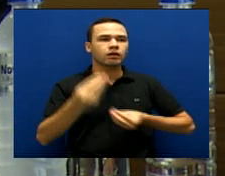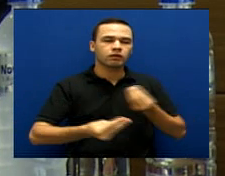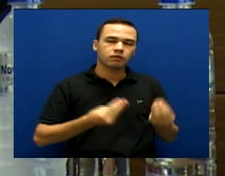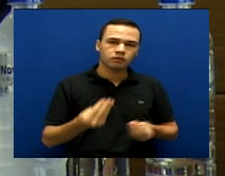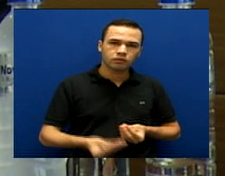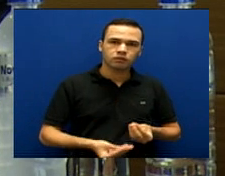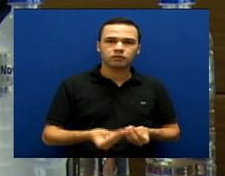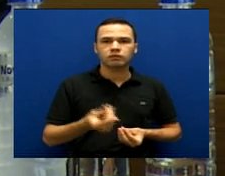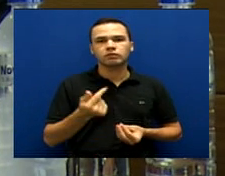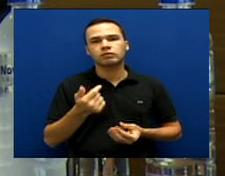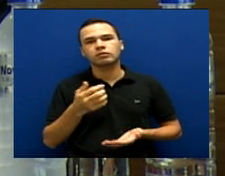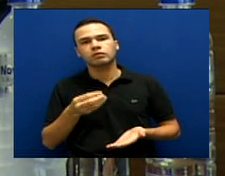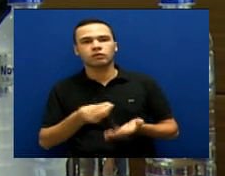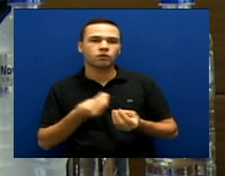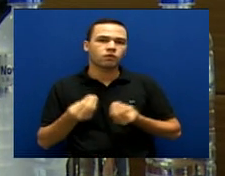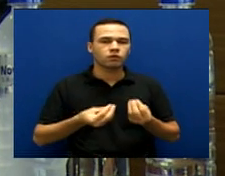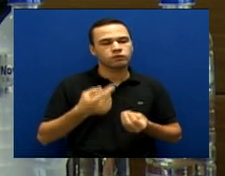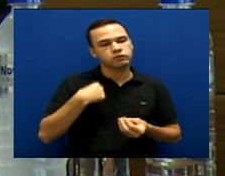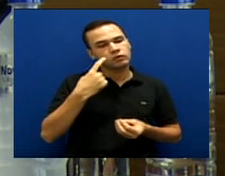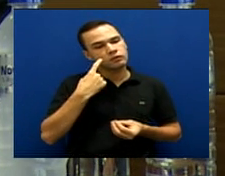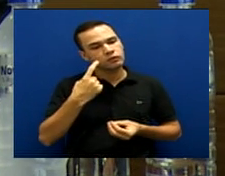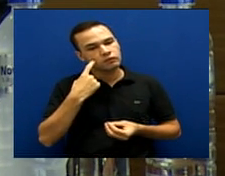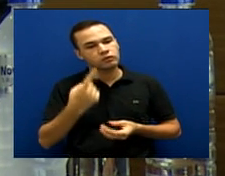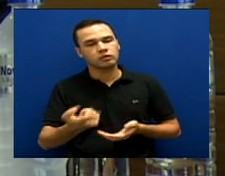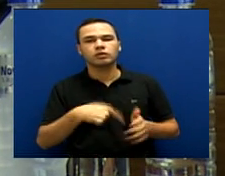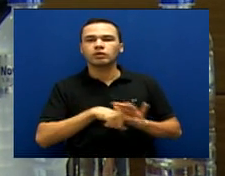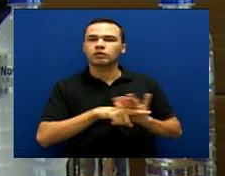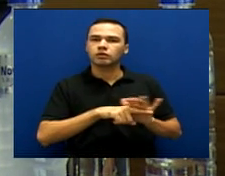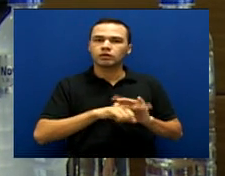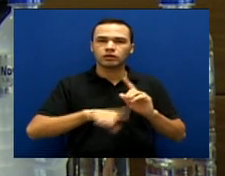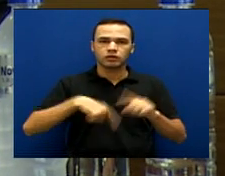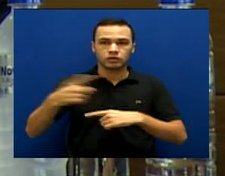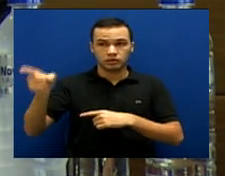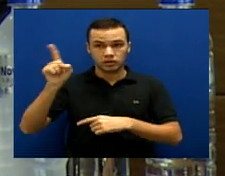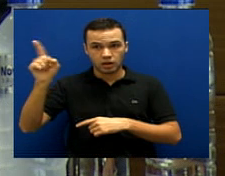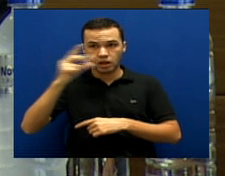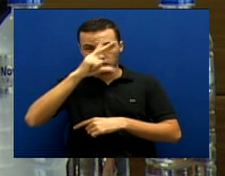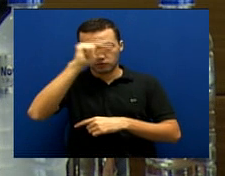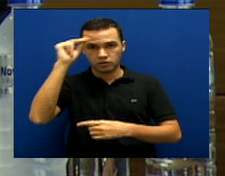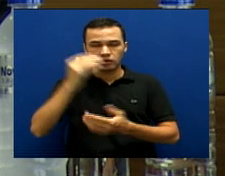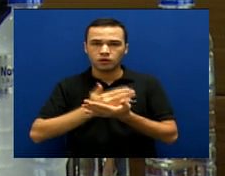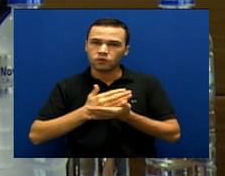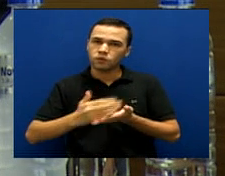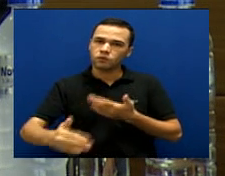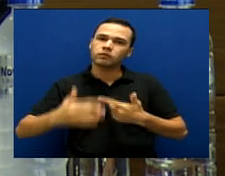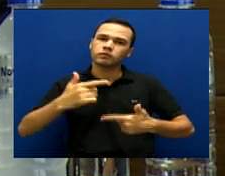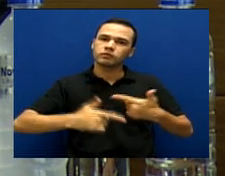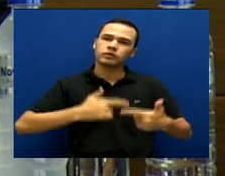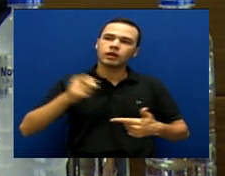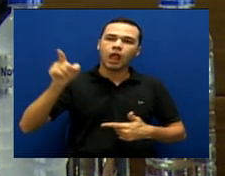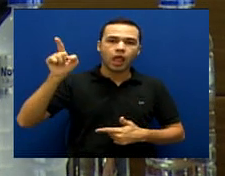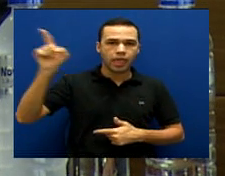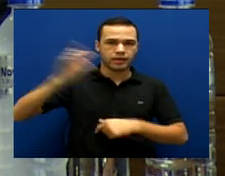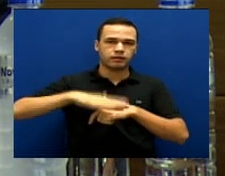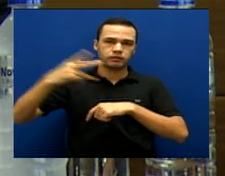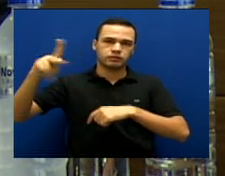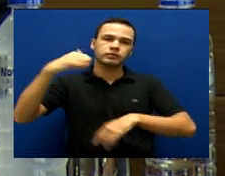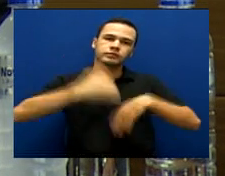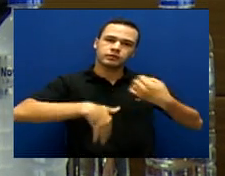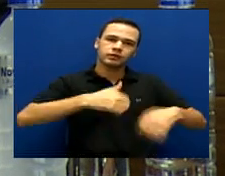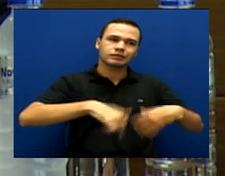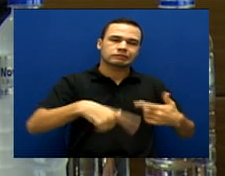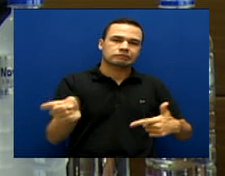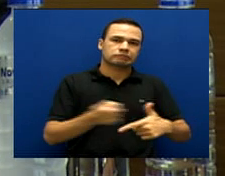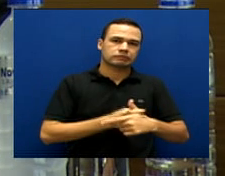foram as situações que encontrou é assim que ele assumiu a o governo vai apontar quais são as despesas que ficaram sem